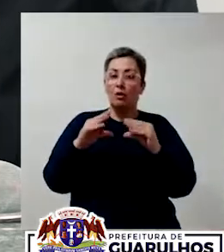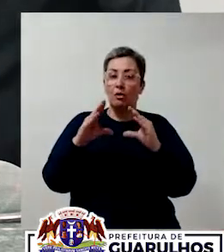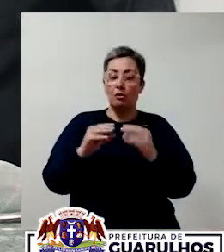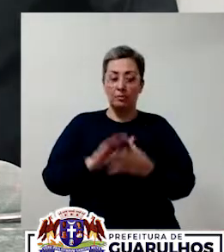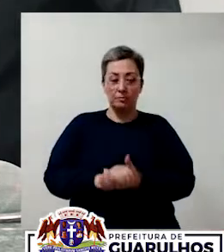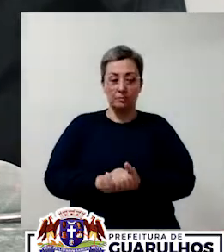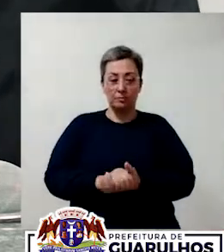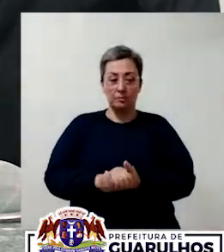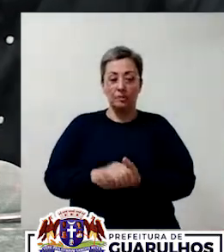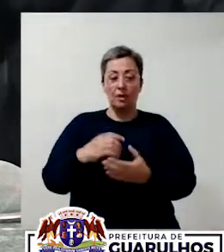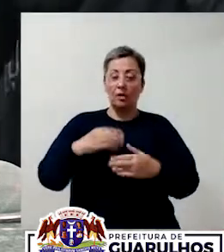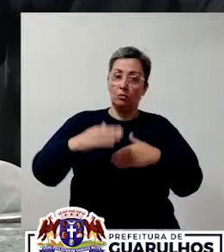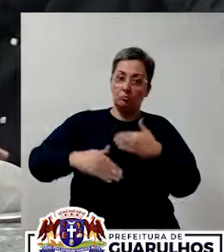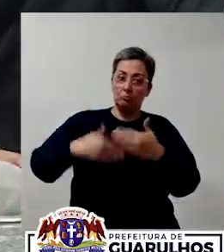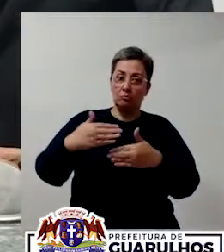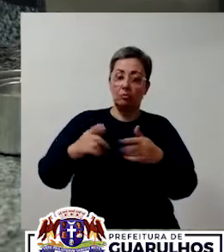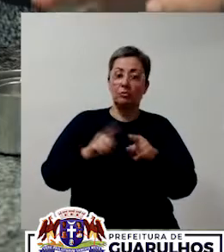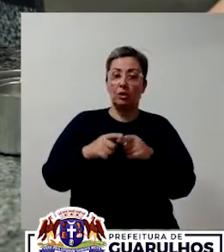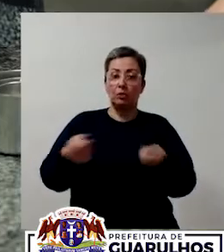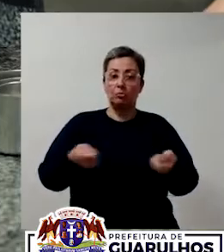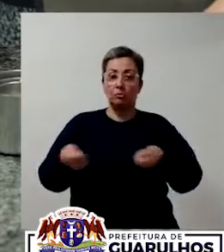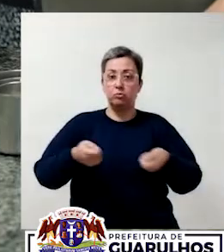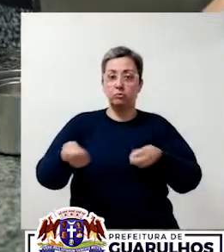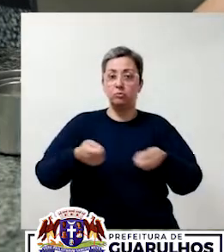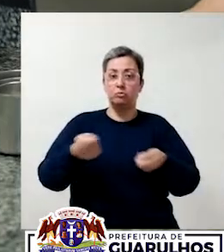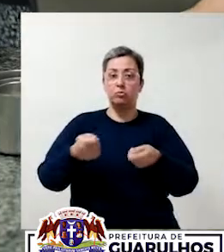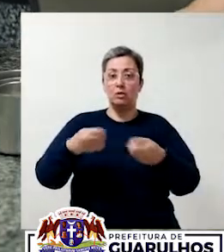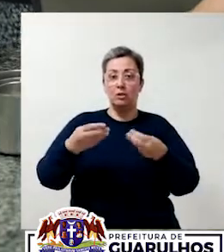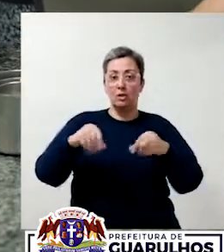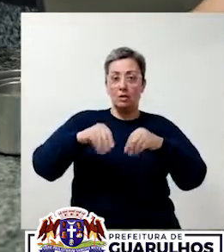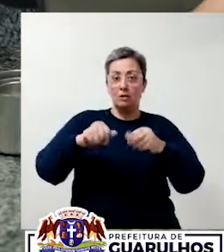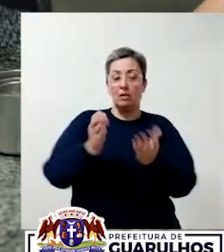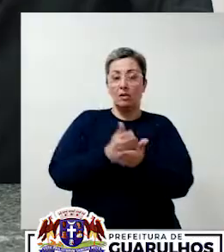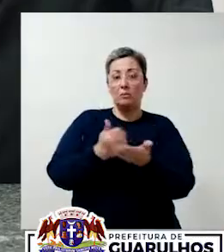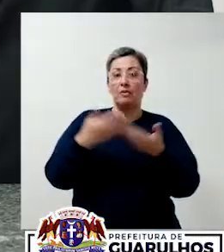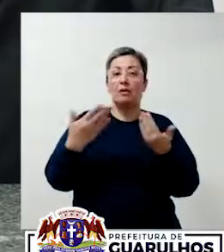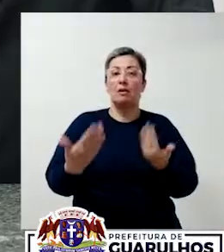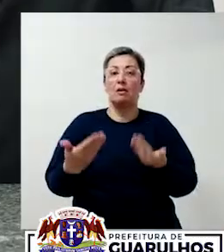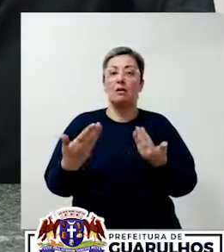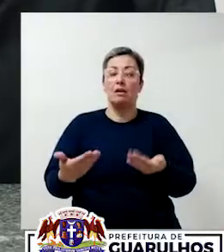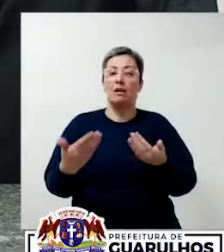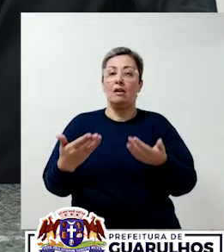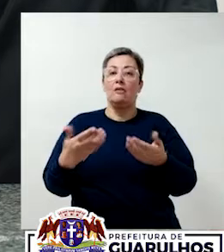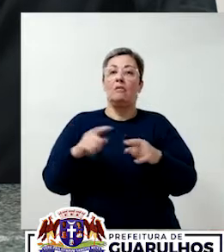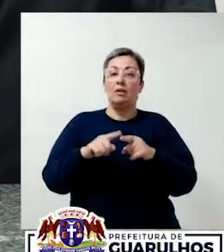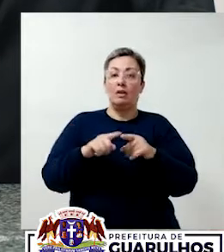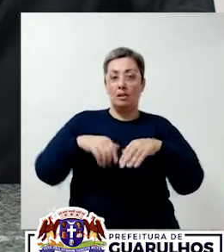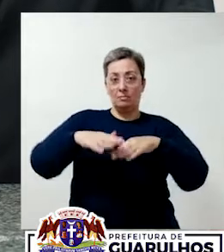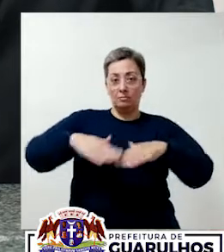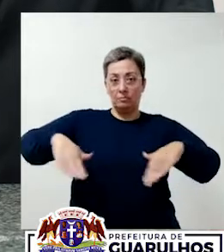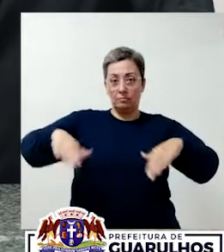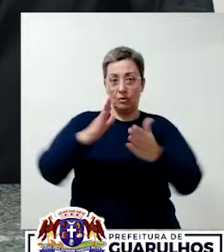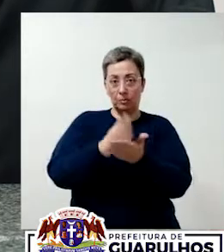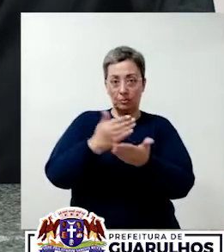É um creme fofo. Nesse processo aqui, ó, dá essa peneirada na farinha. Isso vai dar leveza no seu